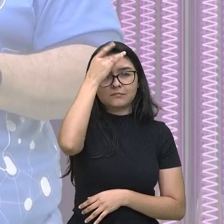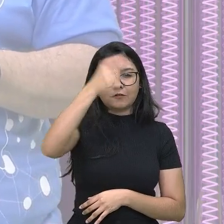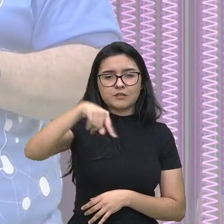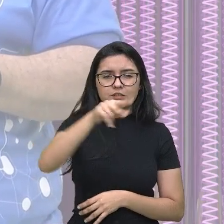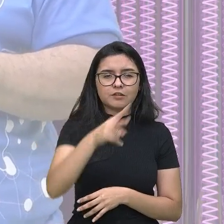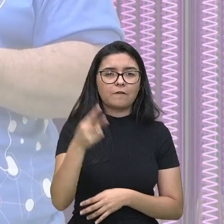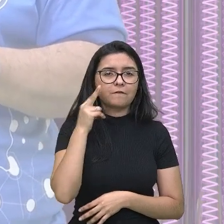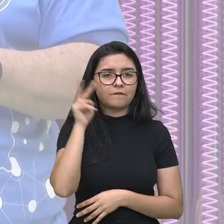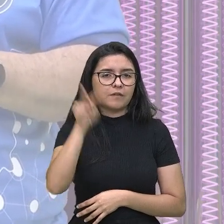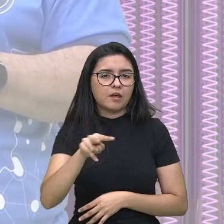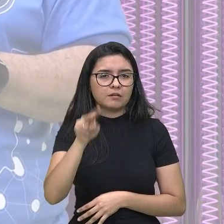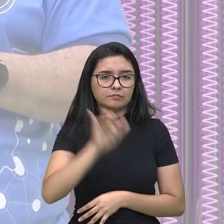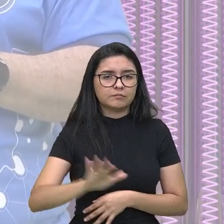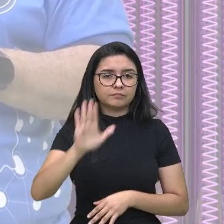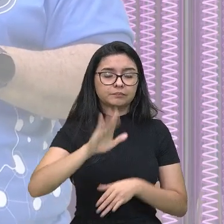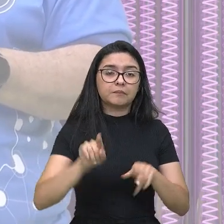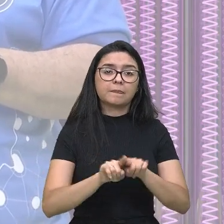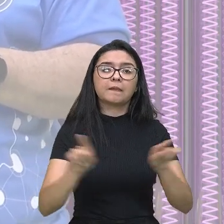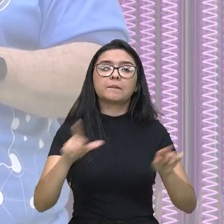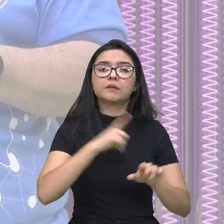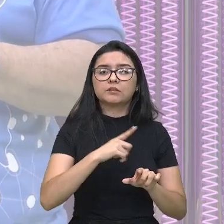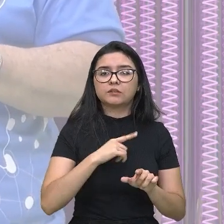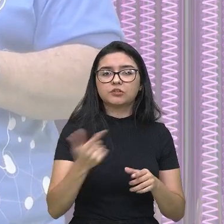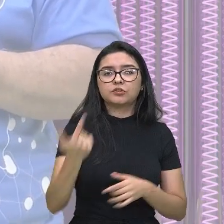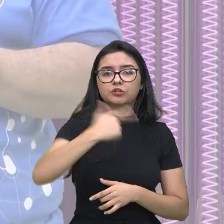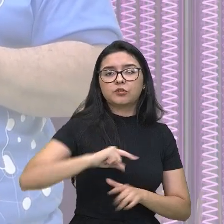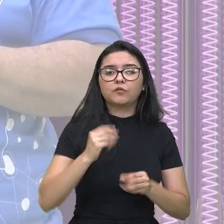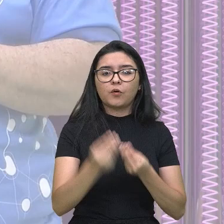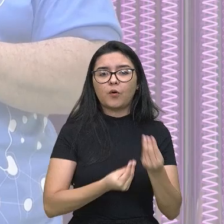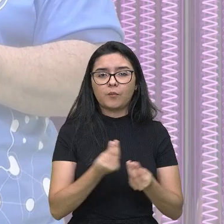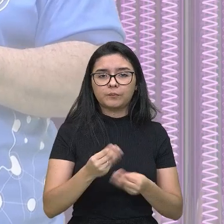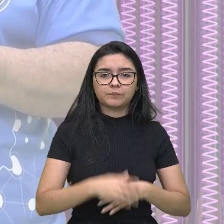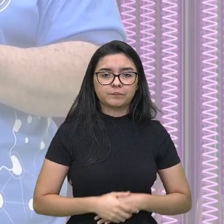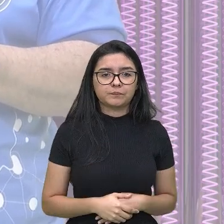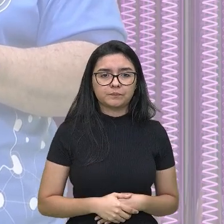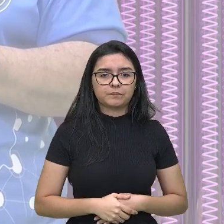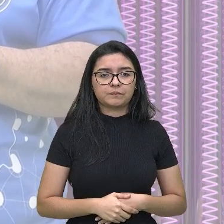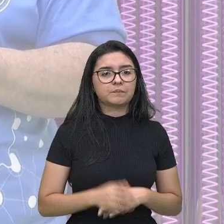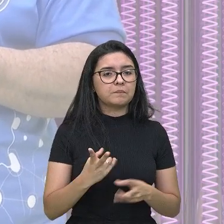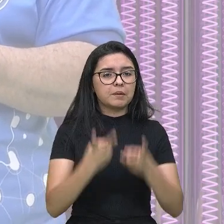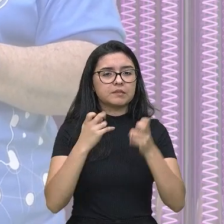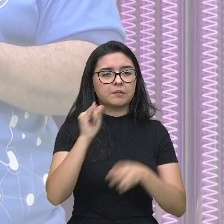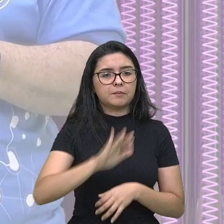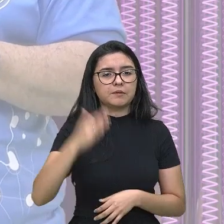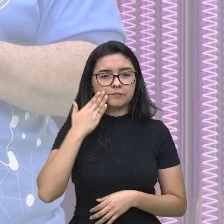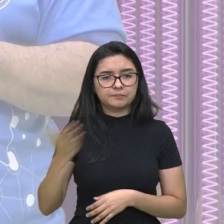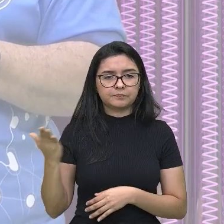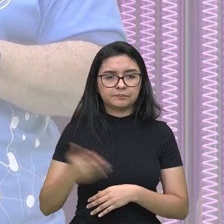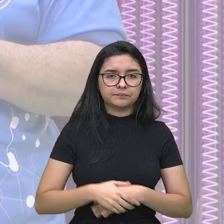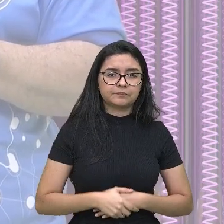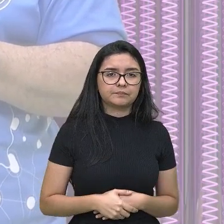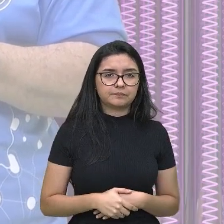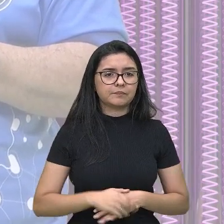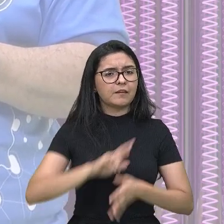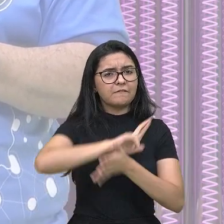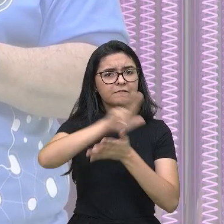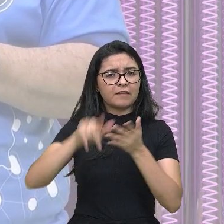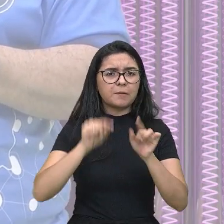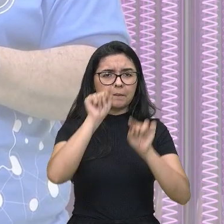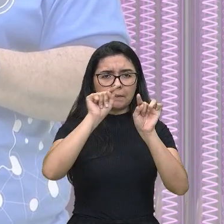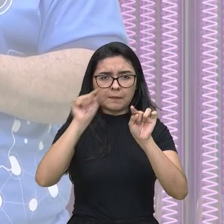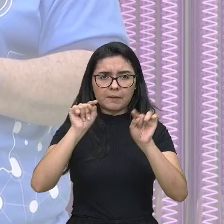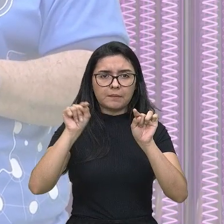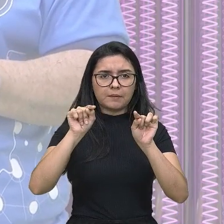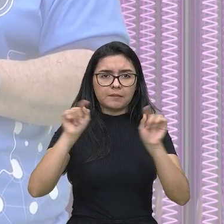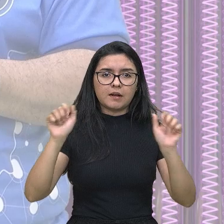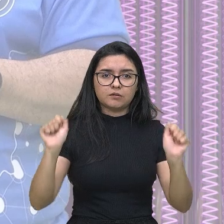observando. Porém, nós temos aqui, vamos ver de novo aqui como é que acontece. Vamos ver aqui no nosso lado. Aqui. Perceba, vários pontos vão